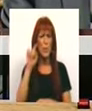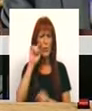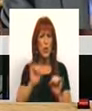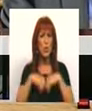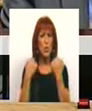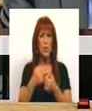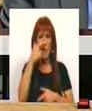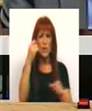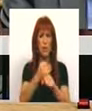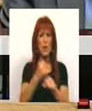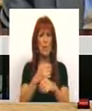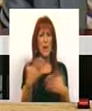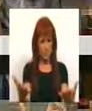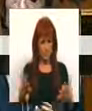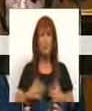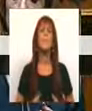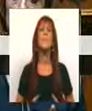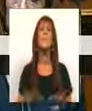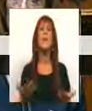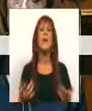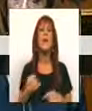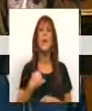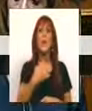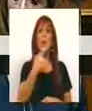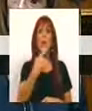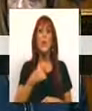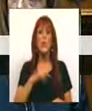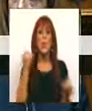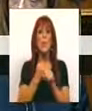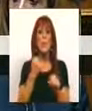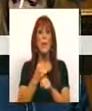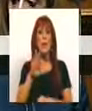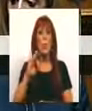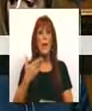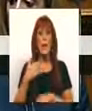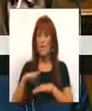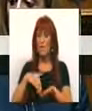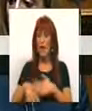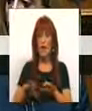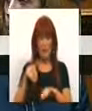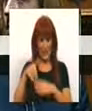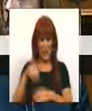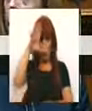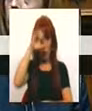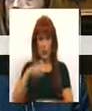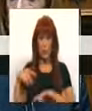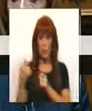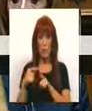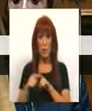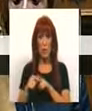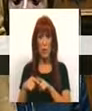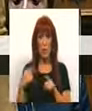então social de trabalhadores com isso dizemos que o trabalho que o psd fez enquanto governo e os debates políticos